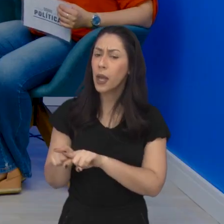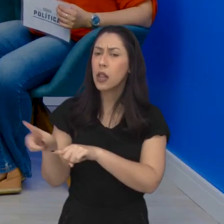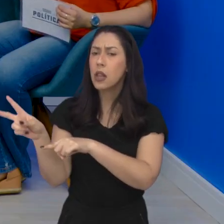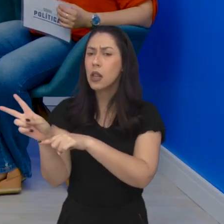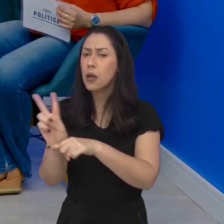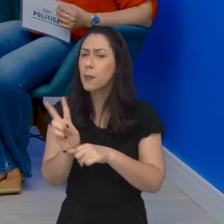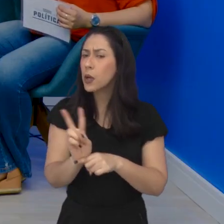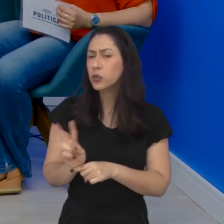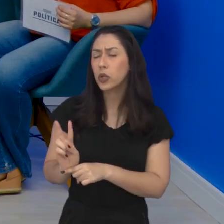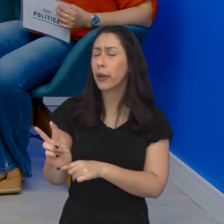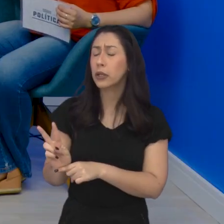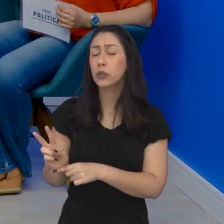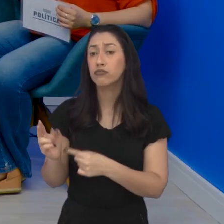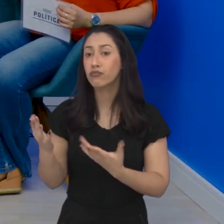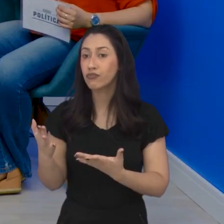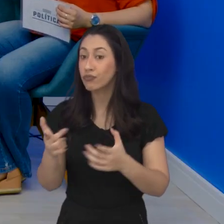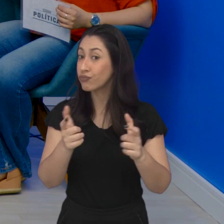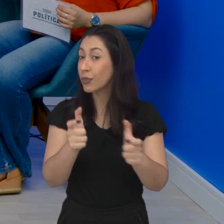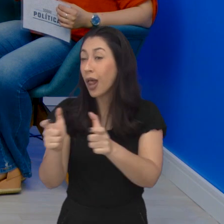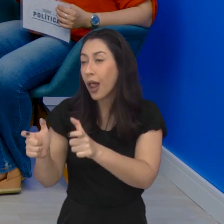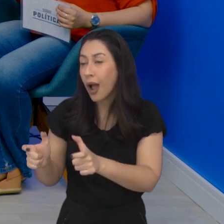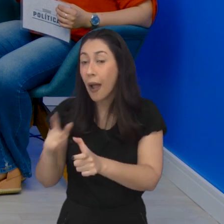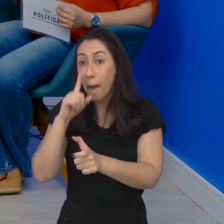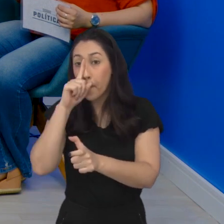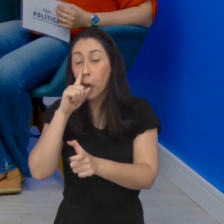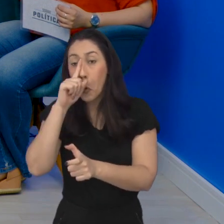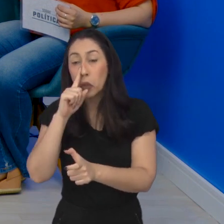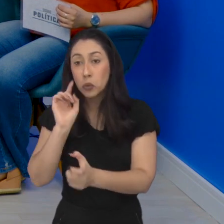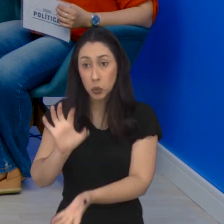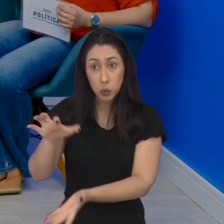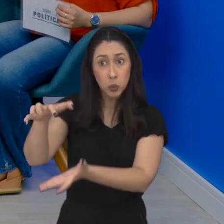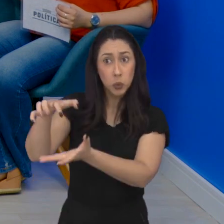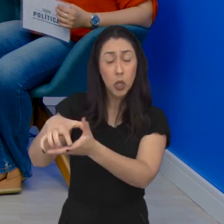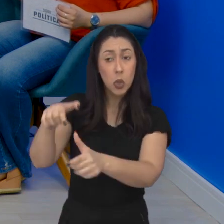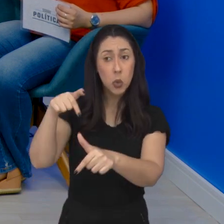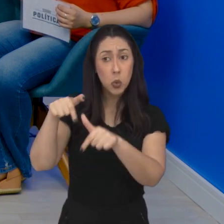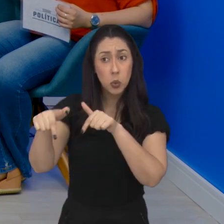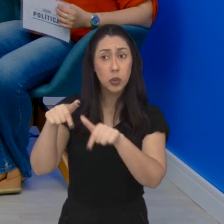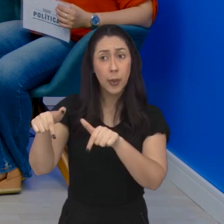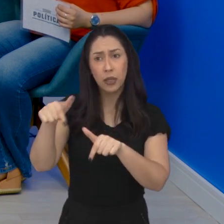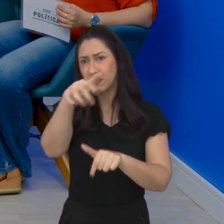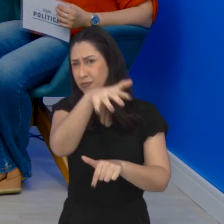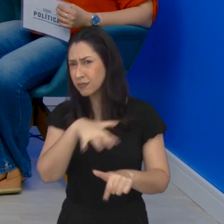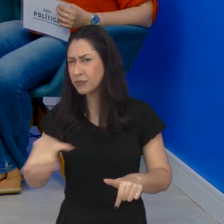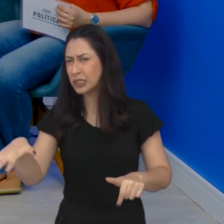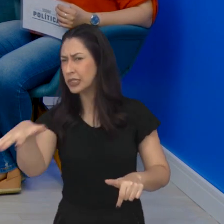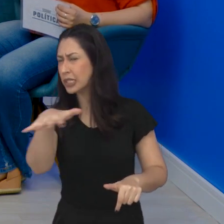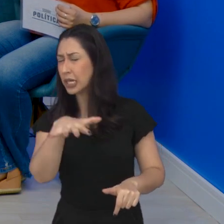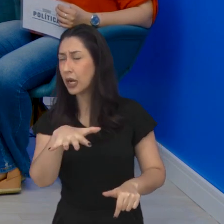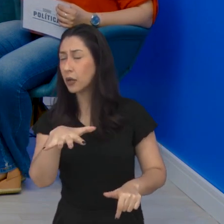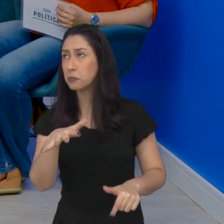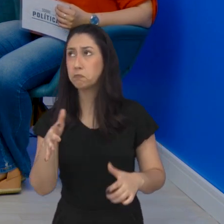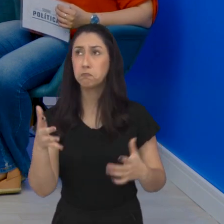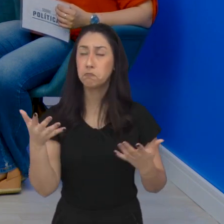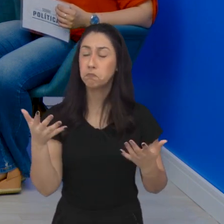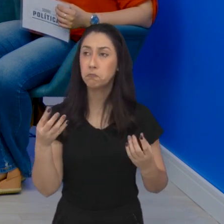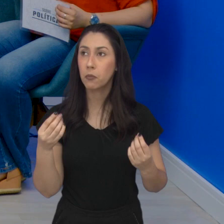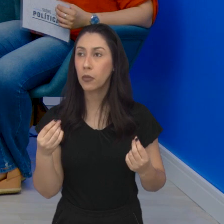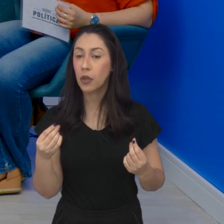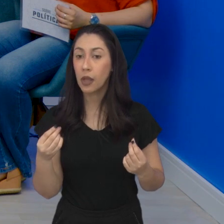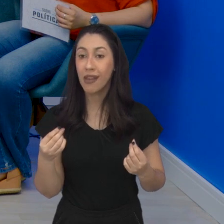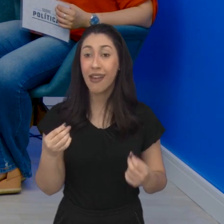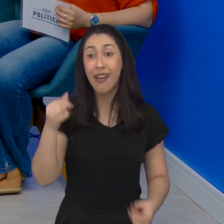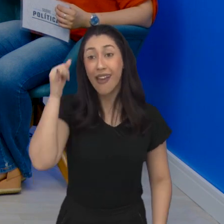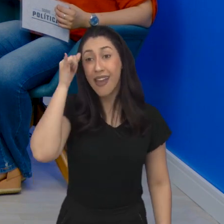desse monitoramento para, por exemplo, situações de risco ali imediatas, o CEMADEM tem um trabalho mais geral, com panorama no sentido